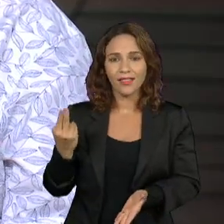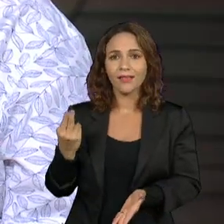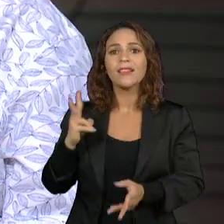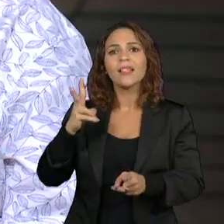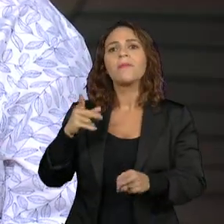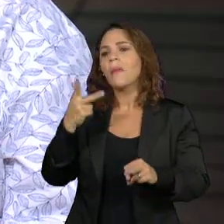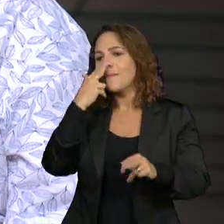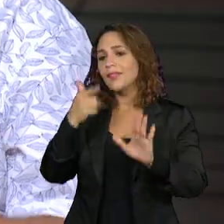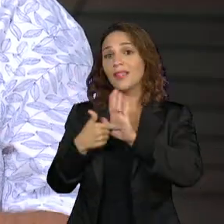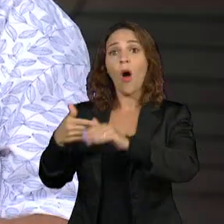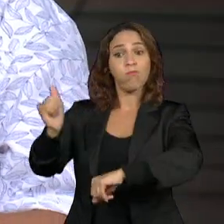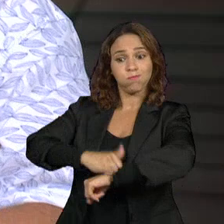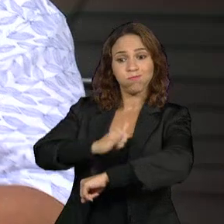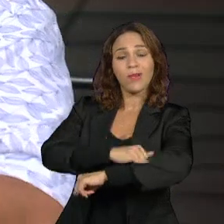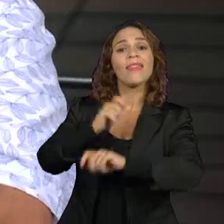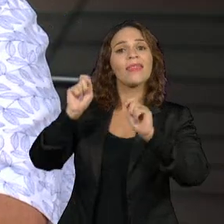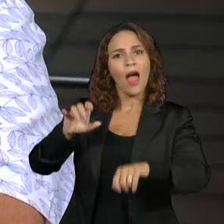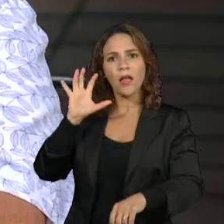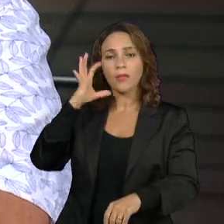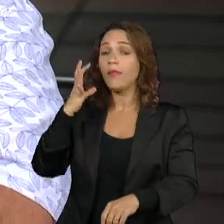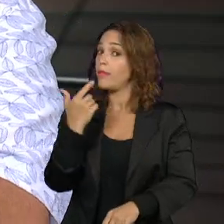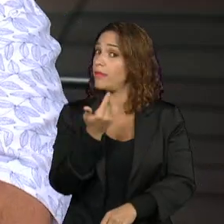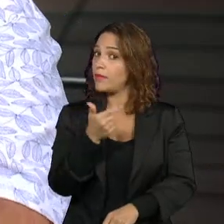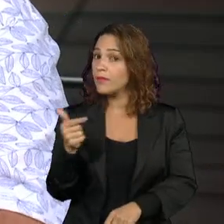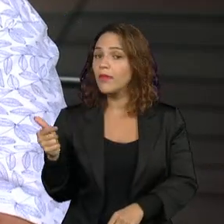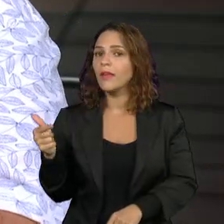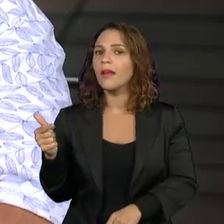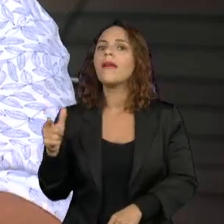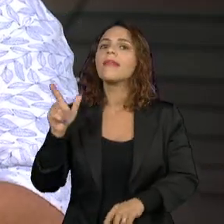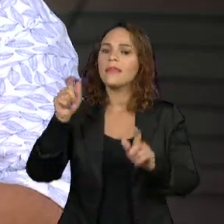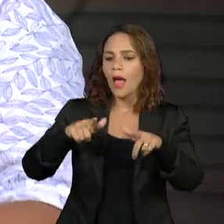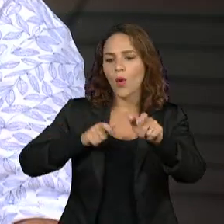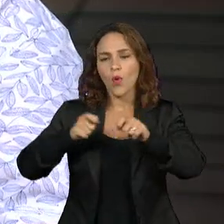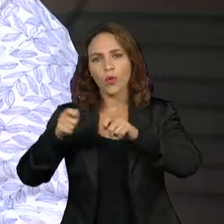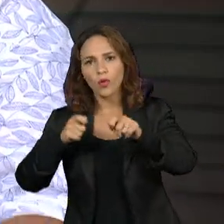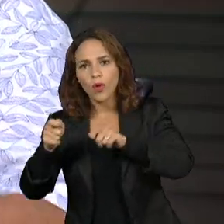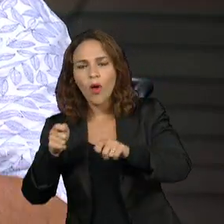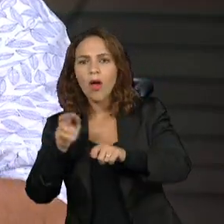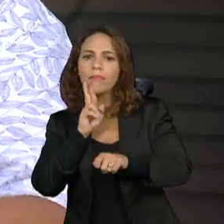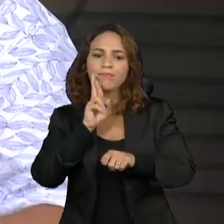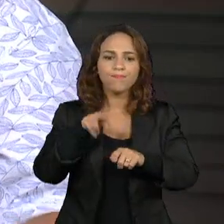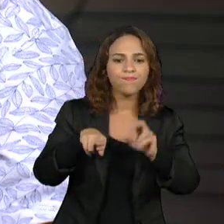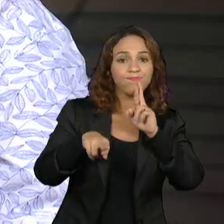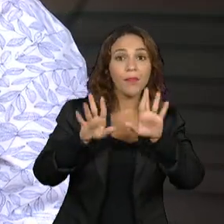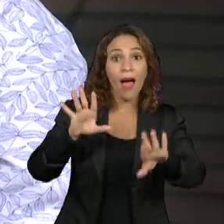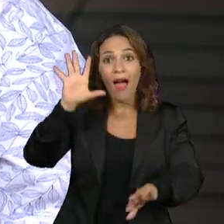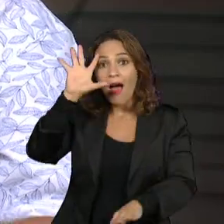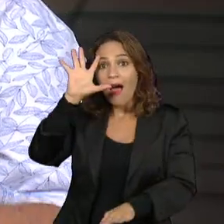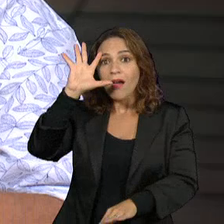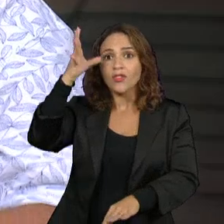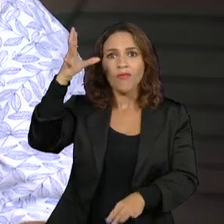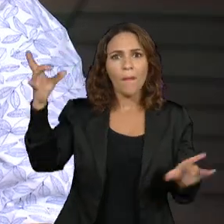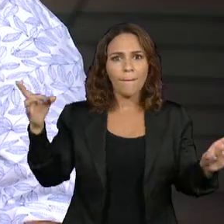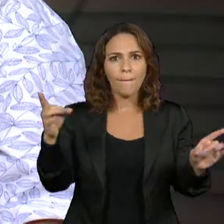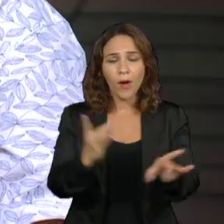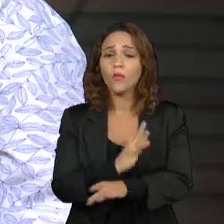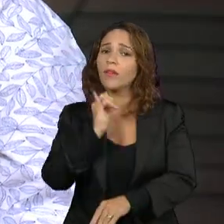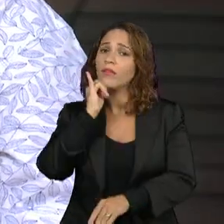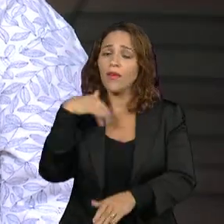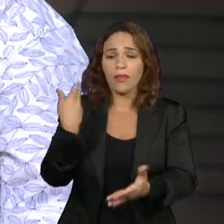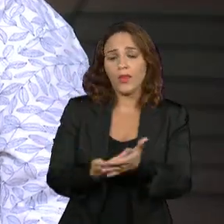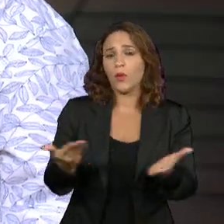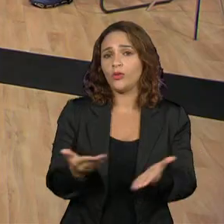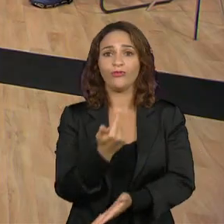a solução para a obesidade e ela não existe. Nós temos bons controles, bons resultados, mas uma solução ainda, infelizmente, nós